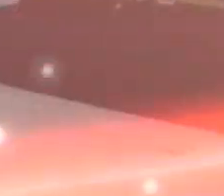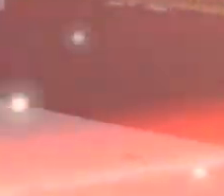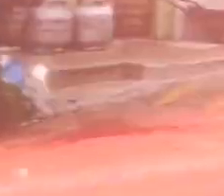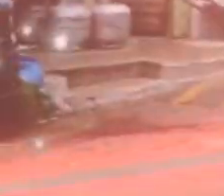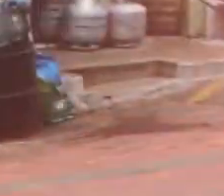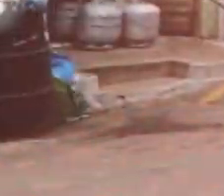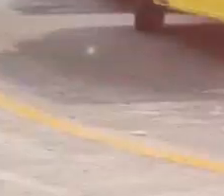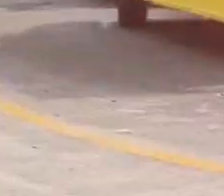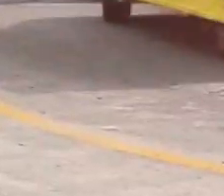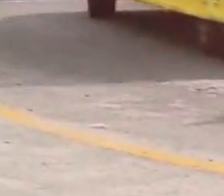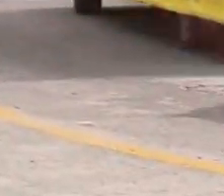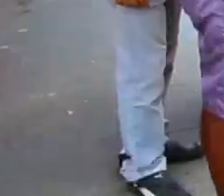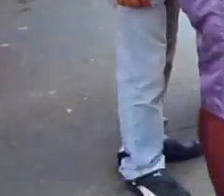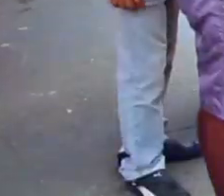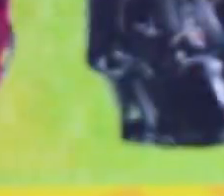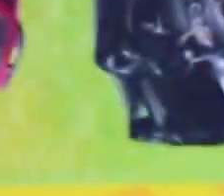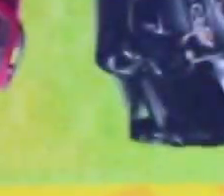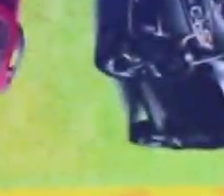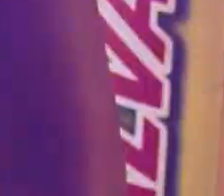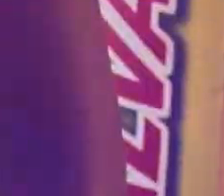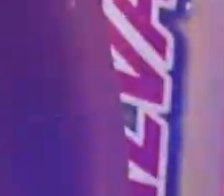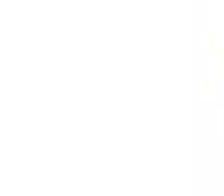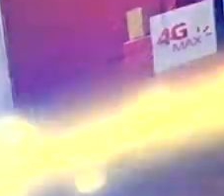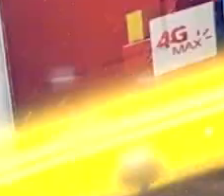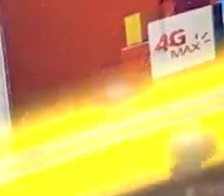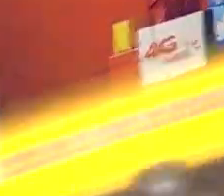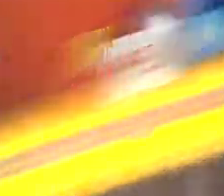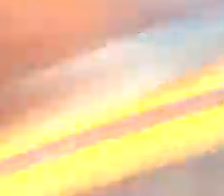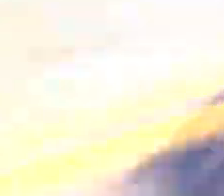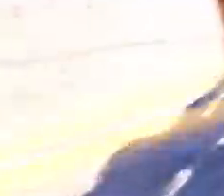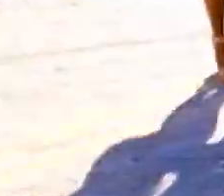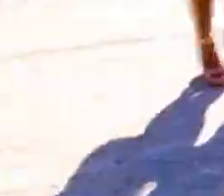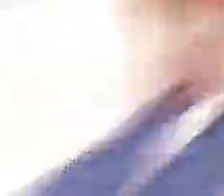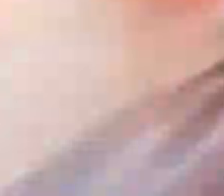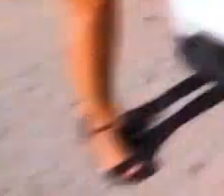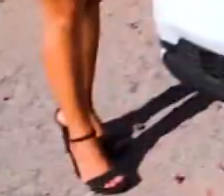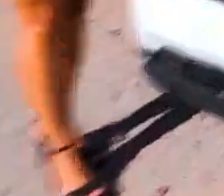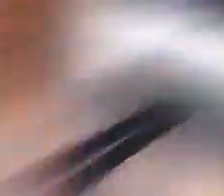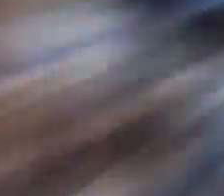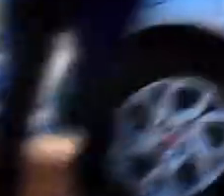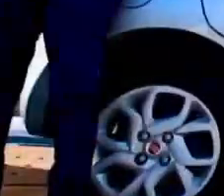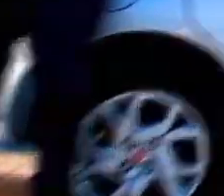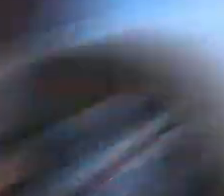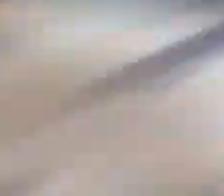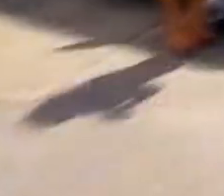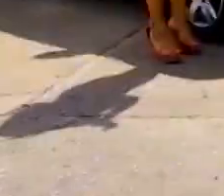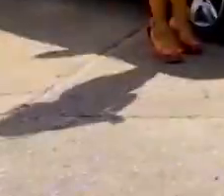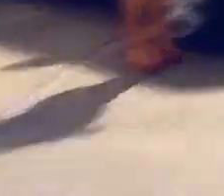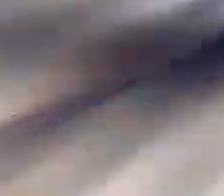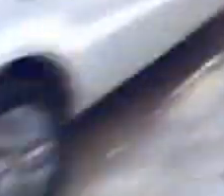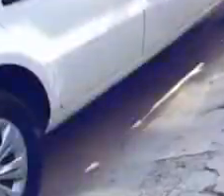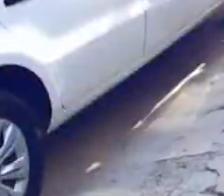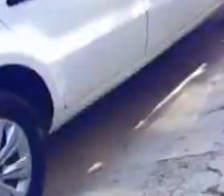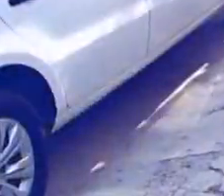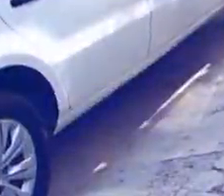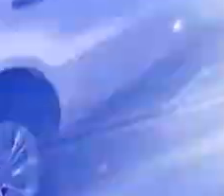pra última hora. Compre o Caju Capo, tá esperando o quê? O próximo a ganhar pode ser